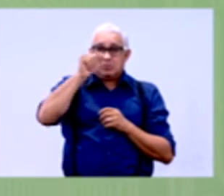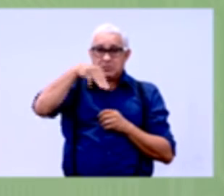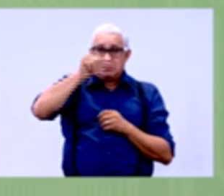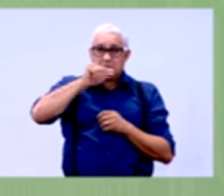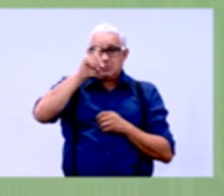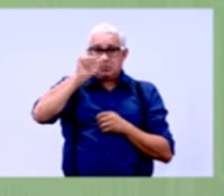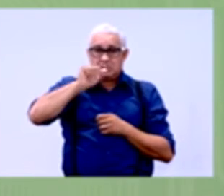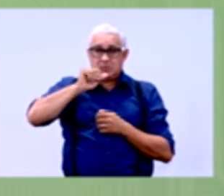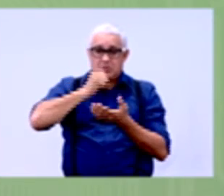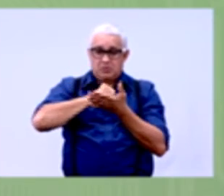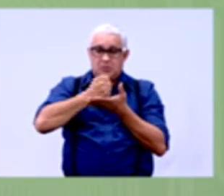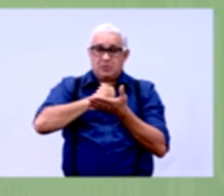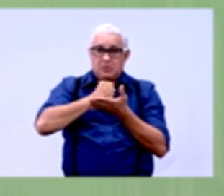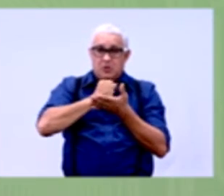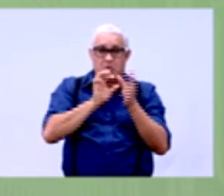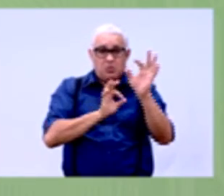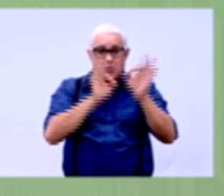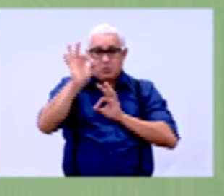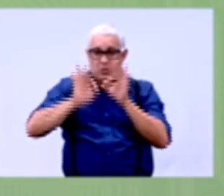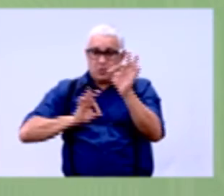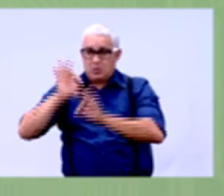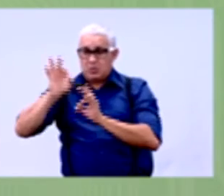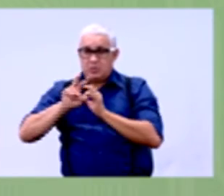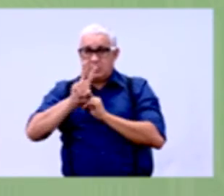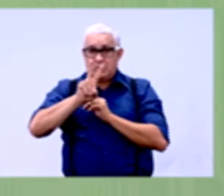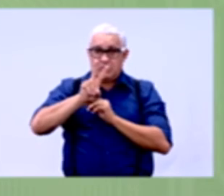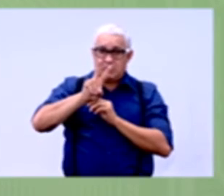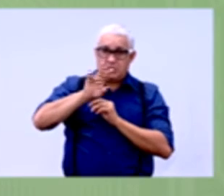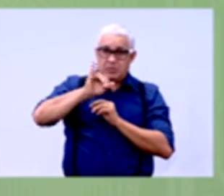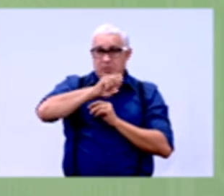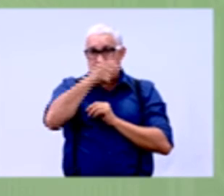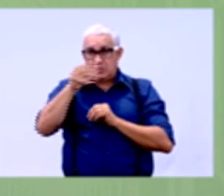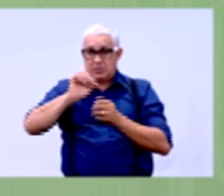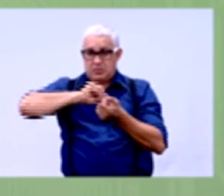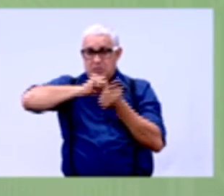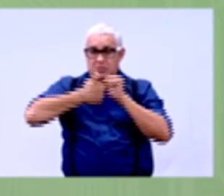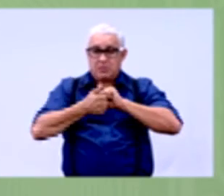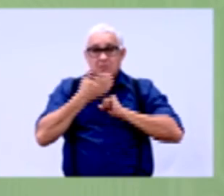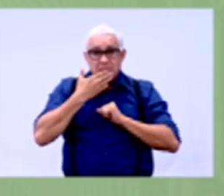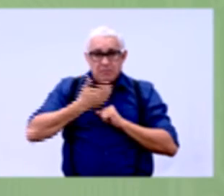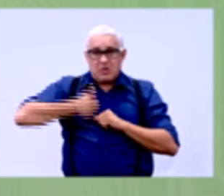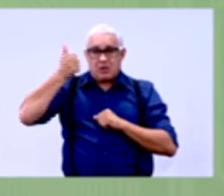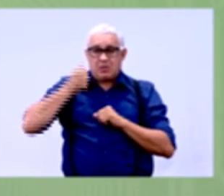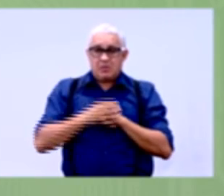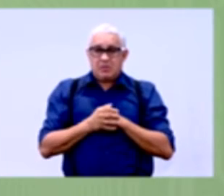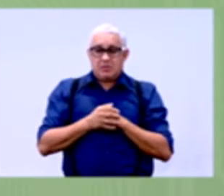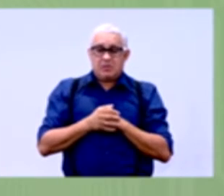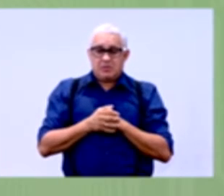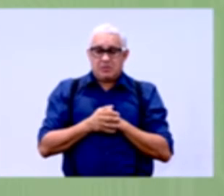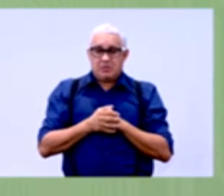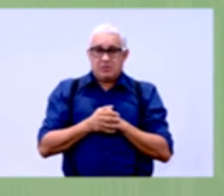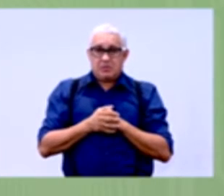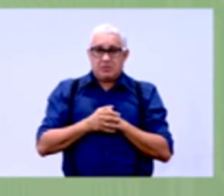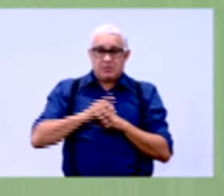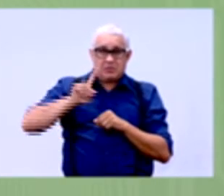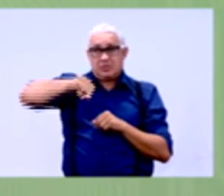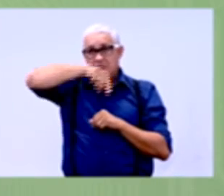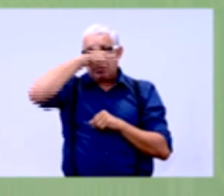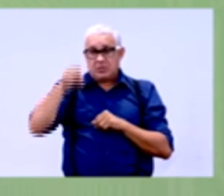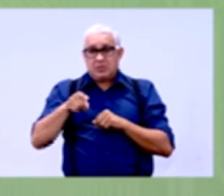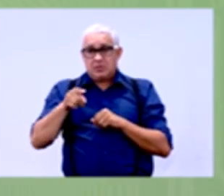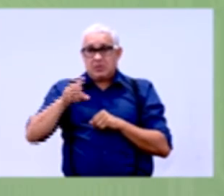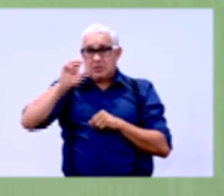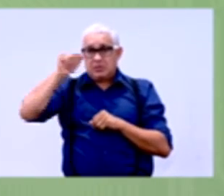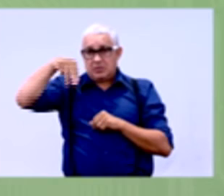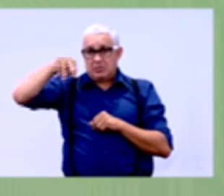controle montará a visão mais adequada para passar para a camada de visão. Então